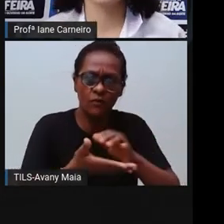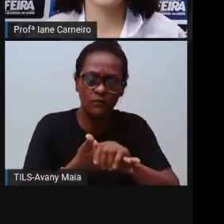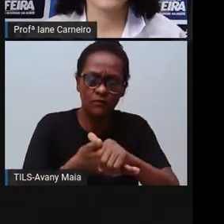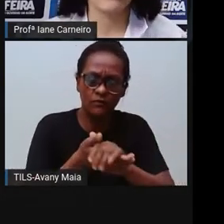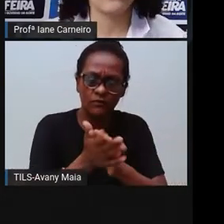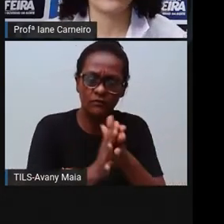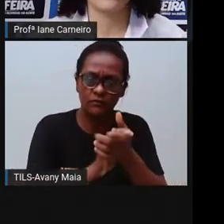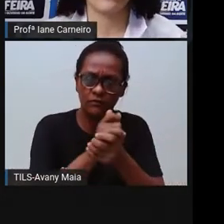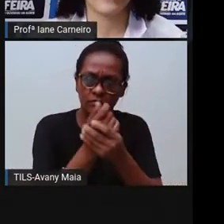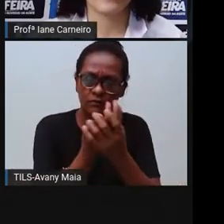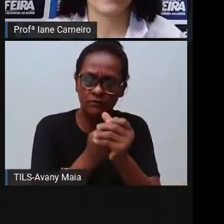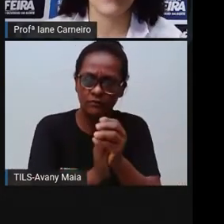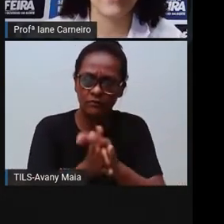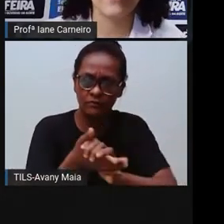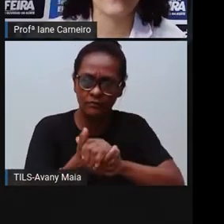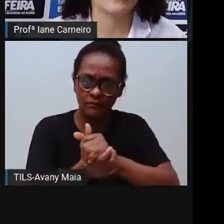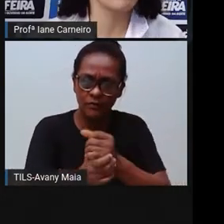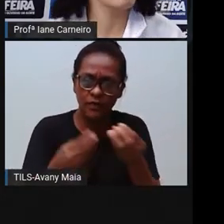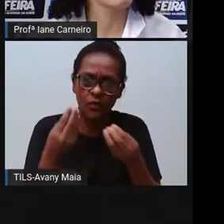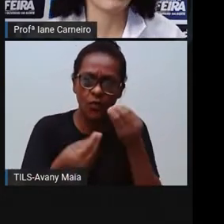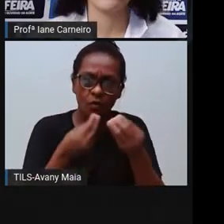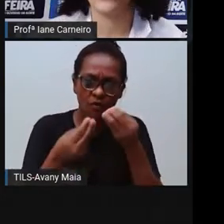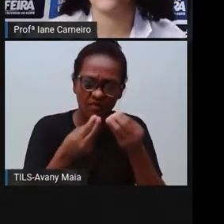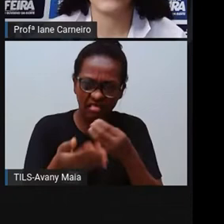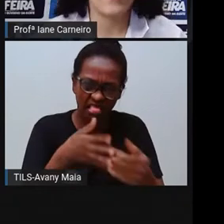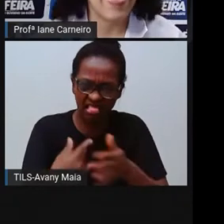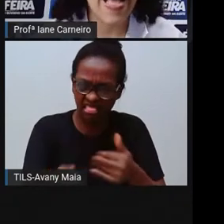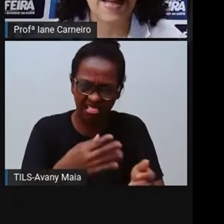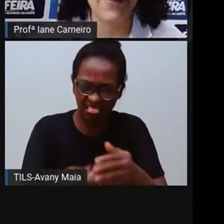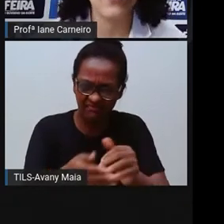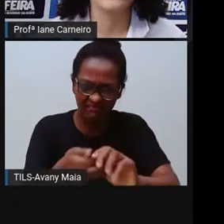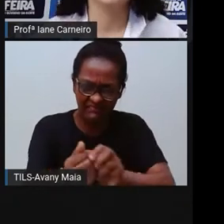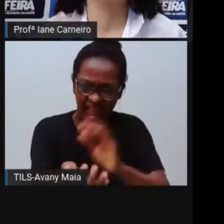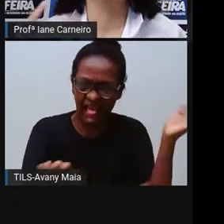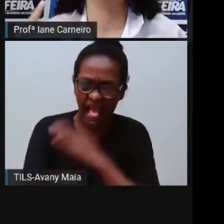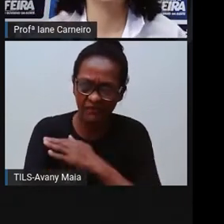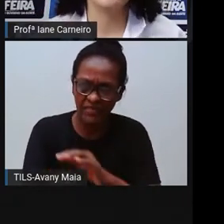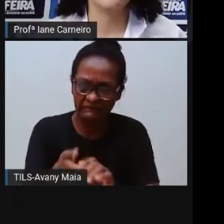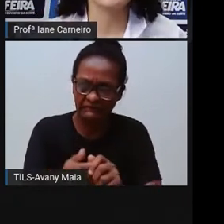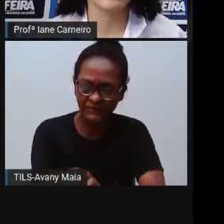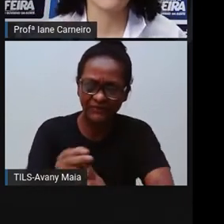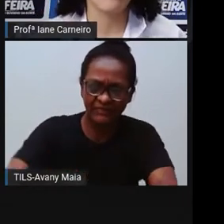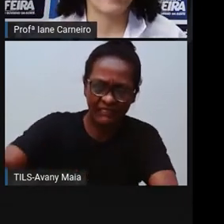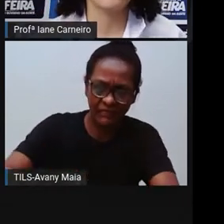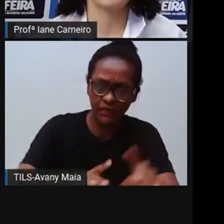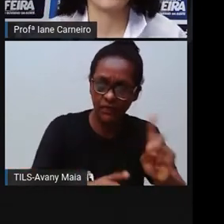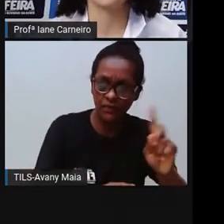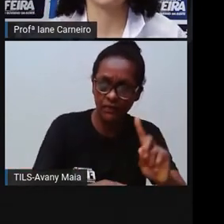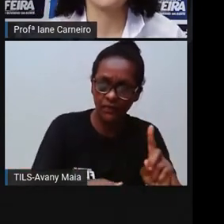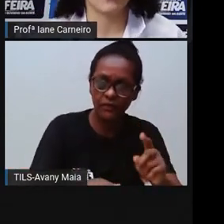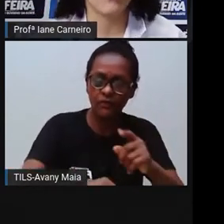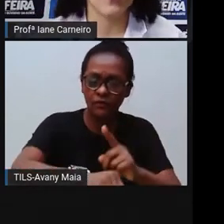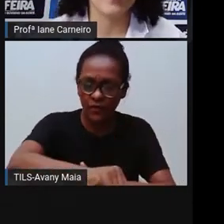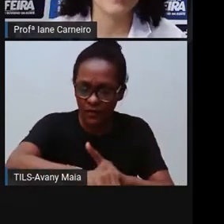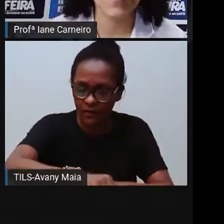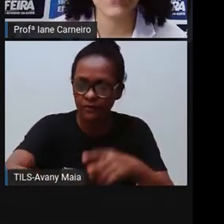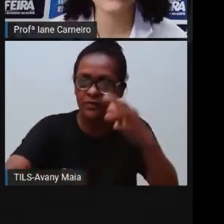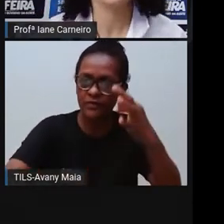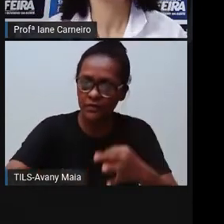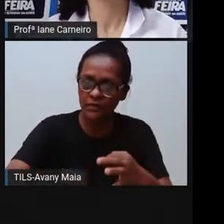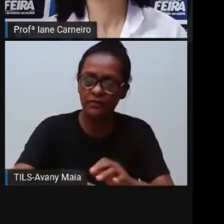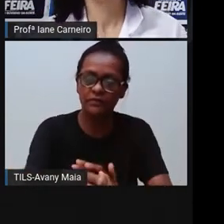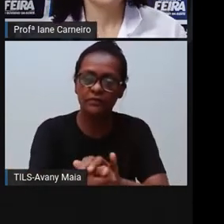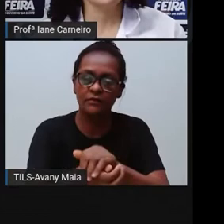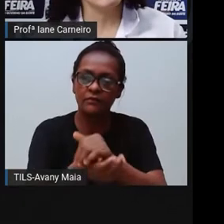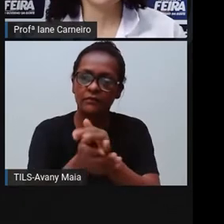mãos, como é que a gente deve lavar essas mãos, né? Não é de qualquer jeito, não é rápido. Tem um tempo adequado, né, para a gente lavar nossas